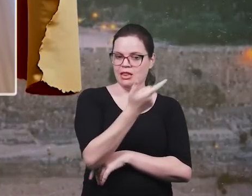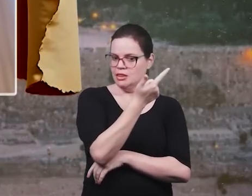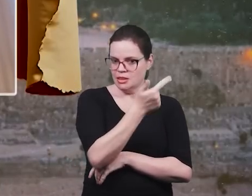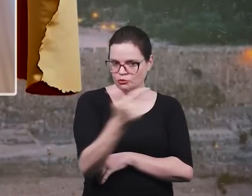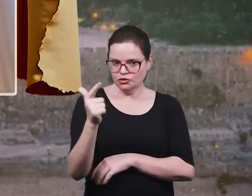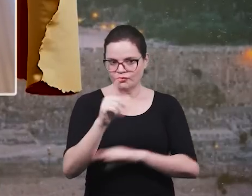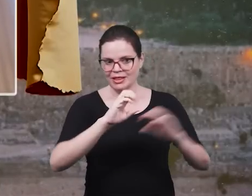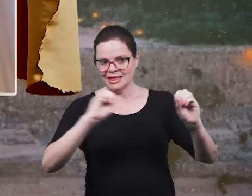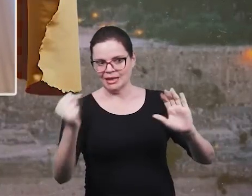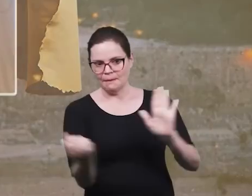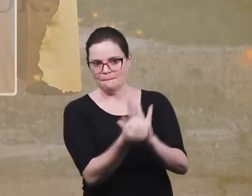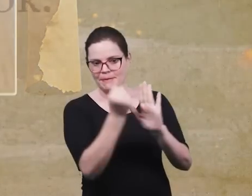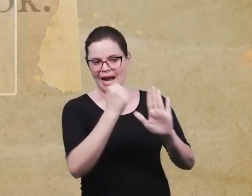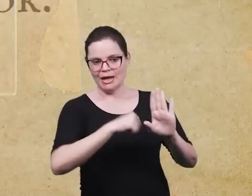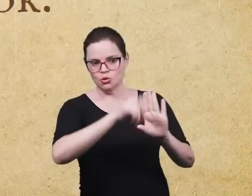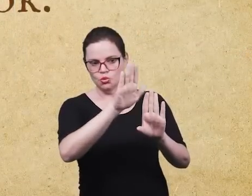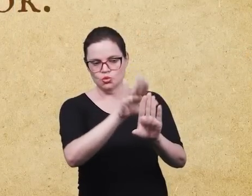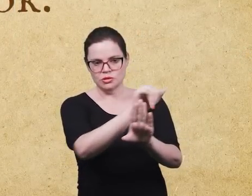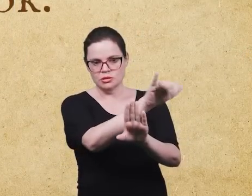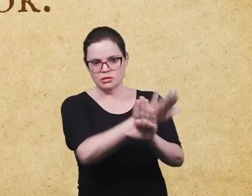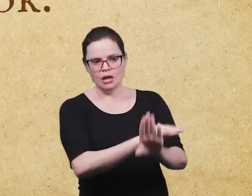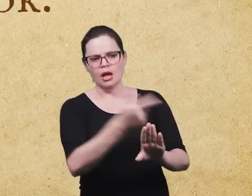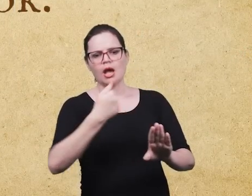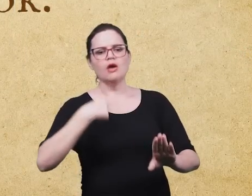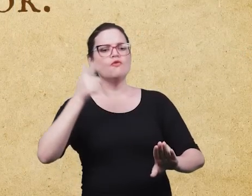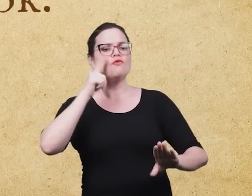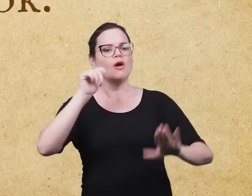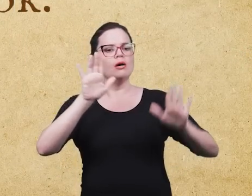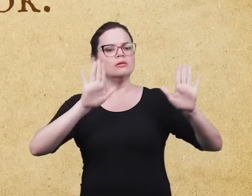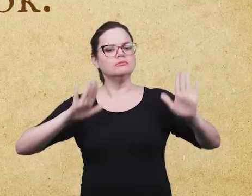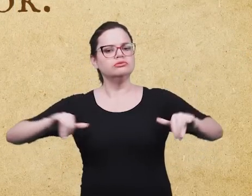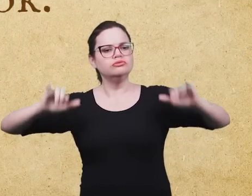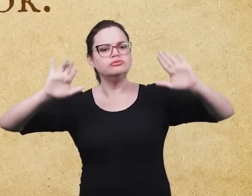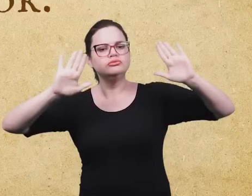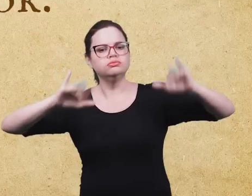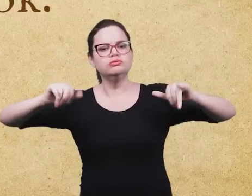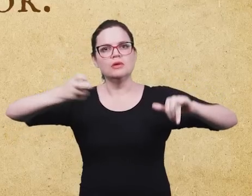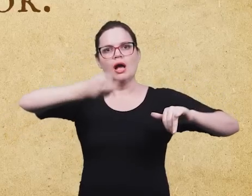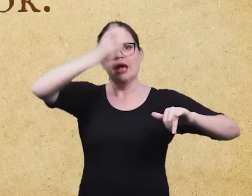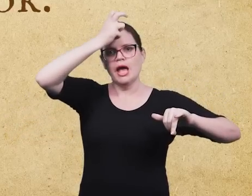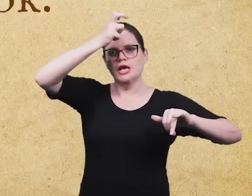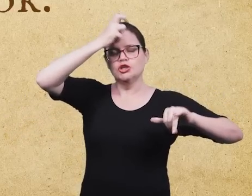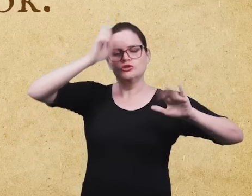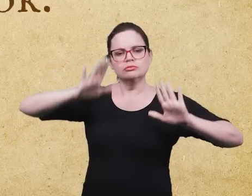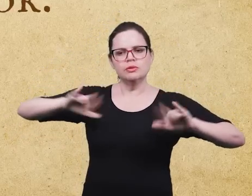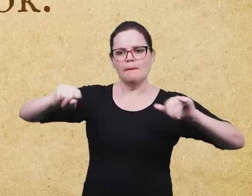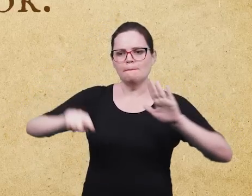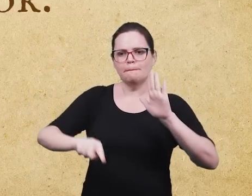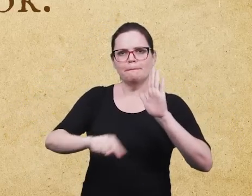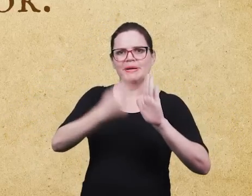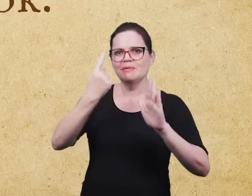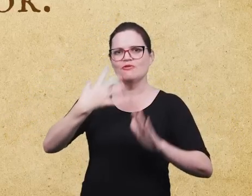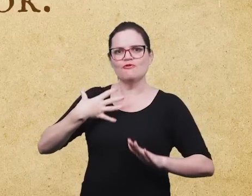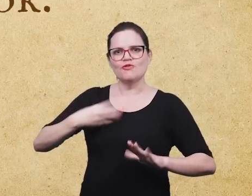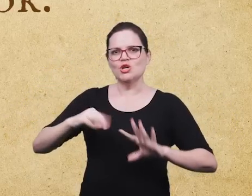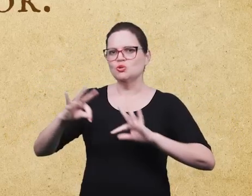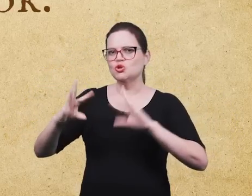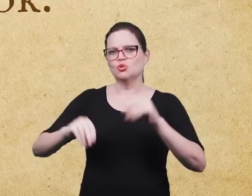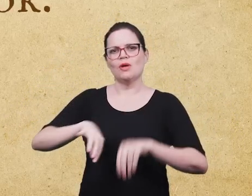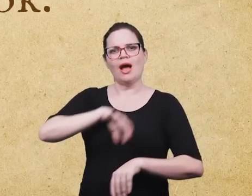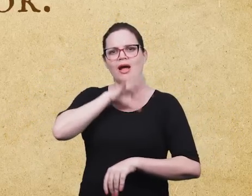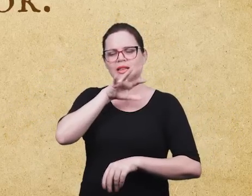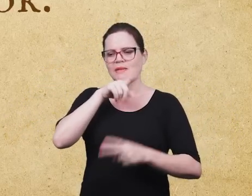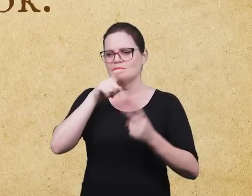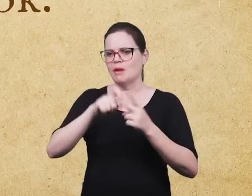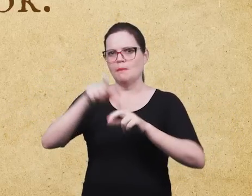primogênitos, E o Senhor falou assim: eu passarei pela terra do Egito, esta noite ferirei todo primogênito na terra do Egito.